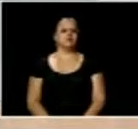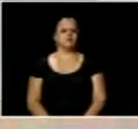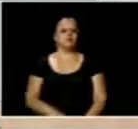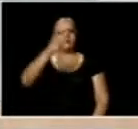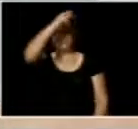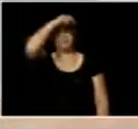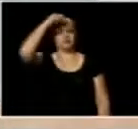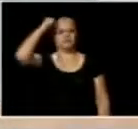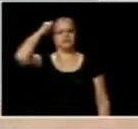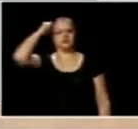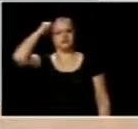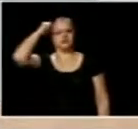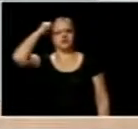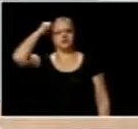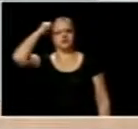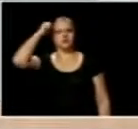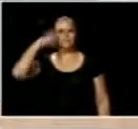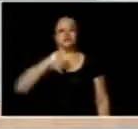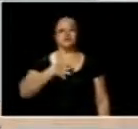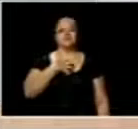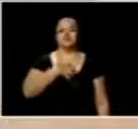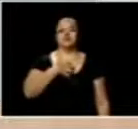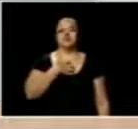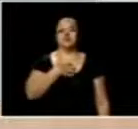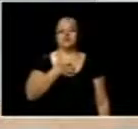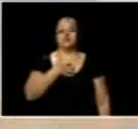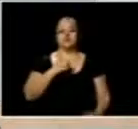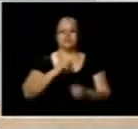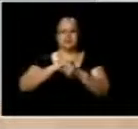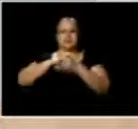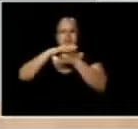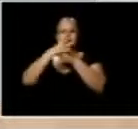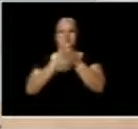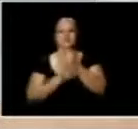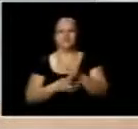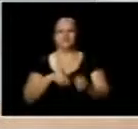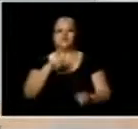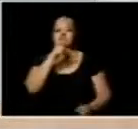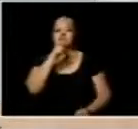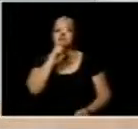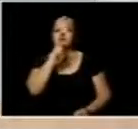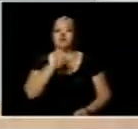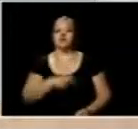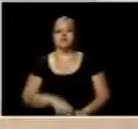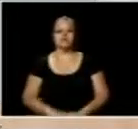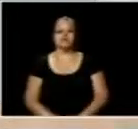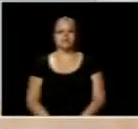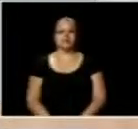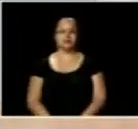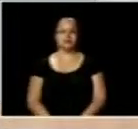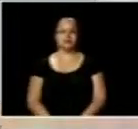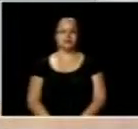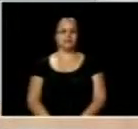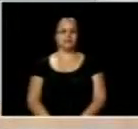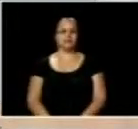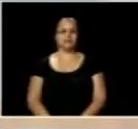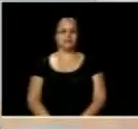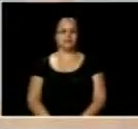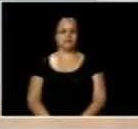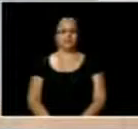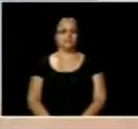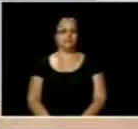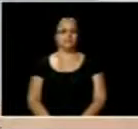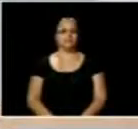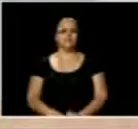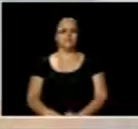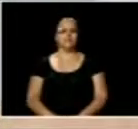com a questão das enchentes que nós denunciamos, agora o prefeito, nós elaboramos um relatório, o prefeito está dando solução. Sofre com a